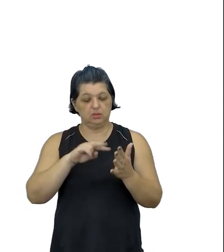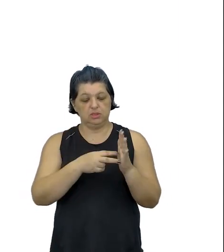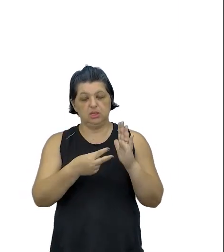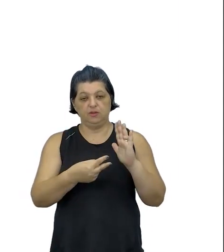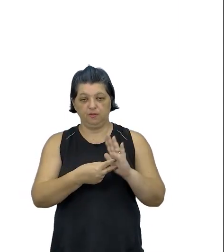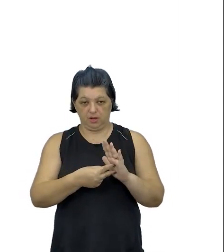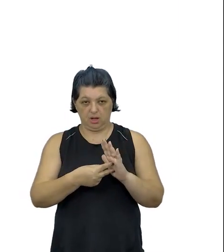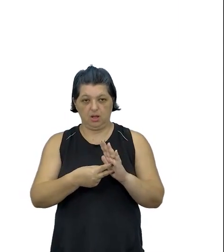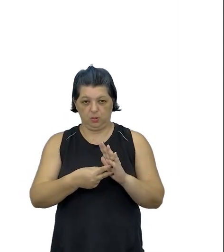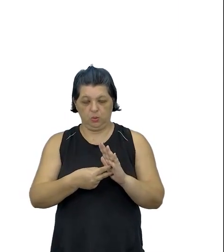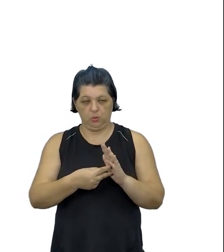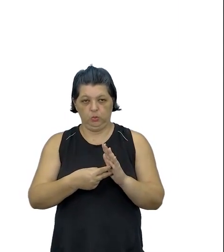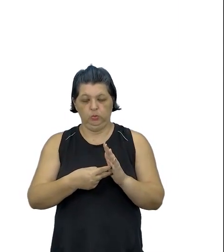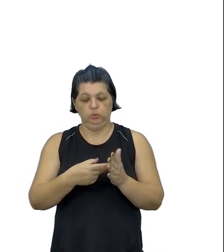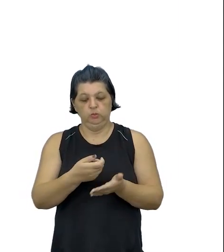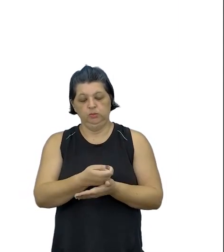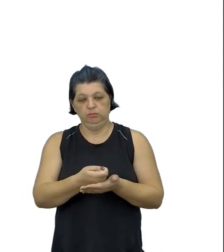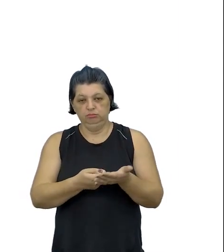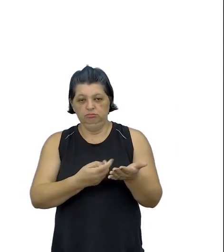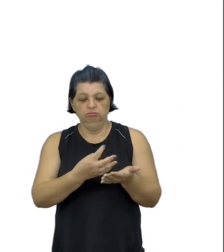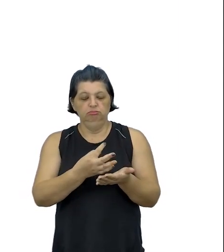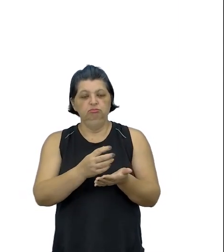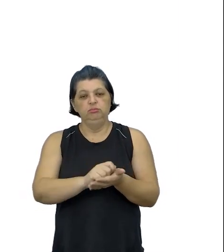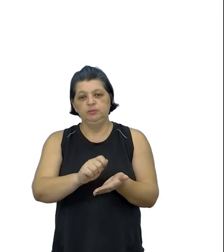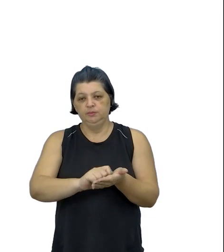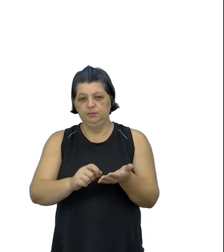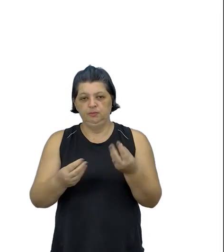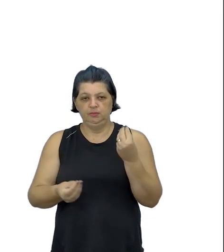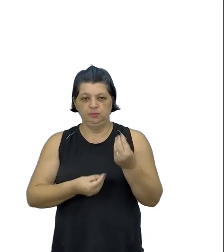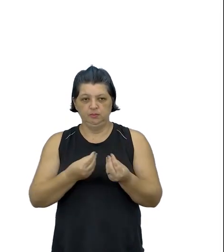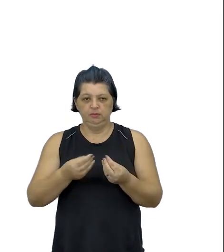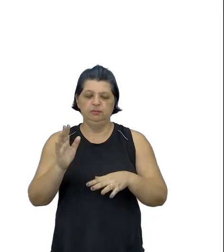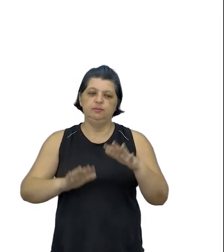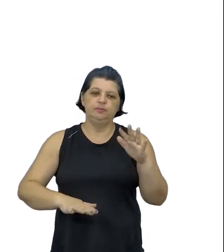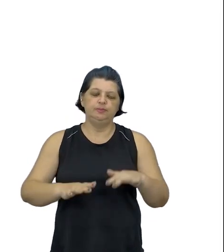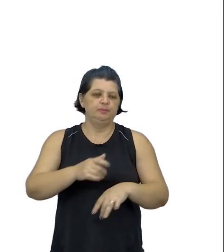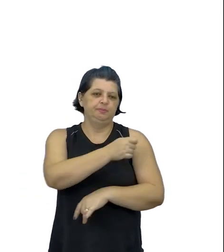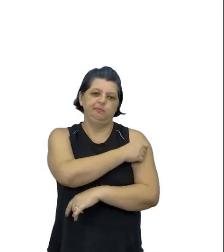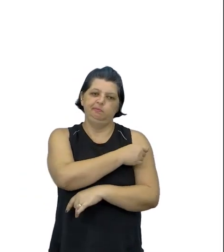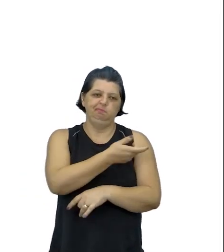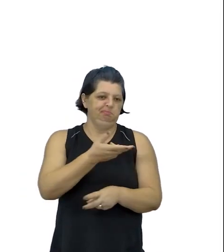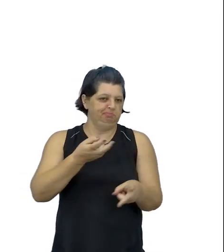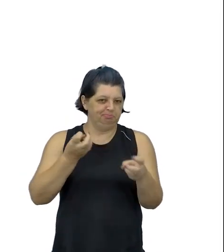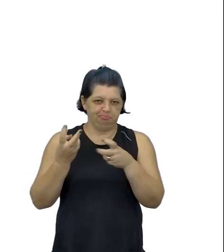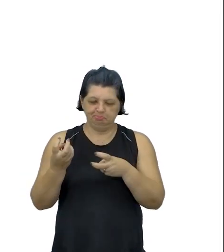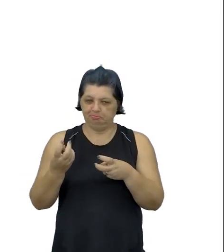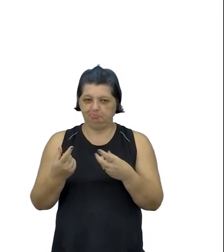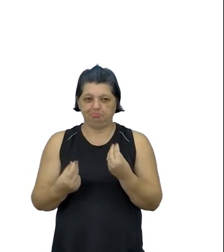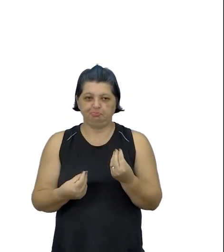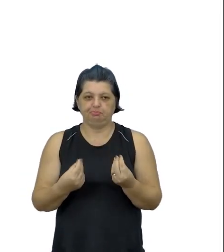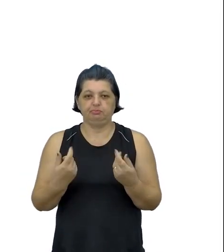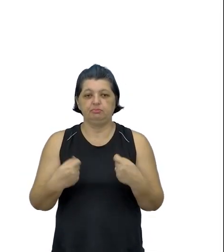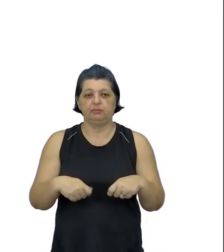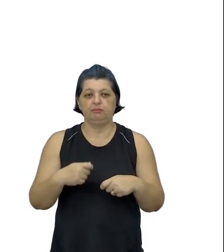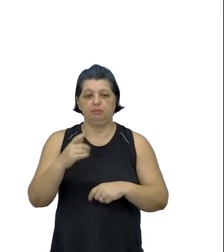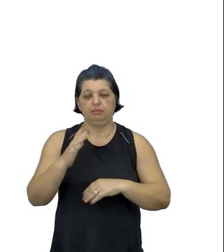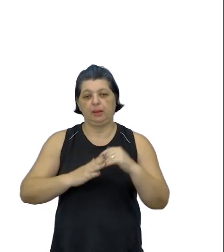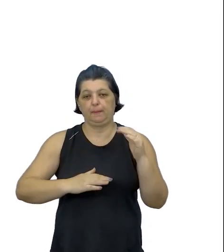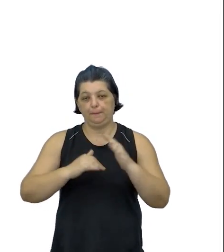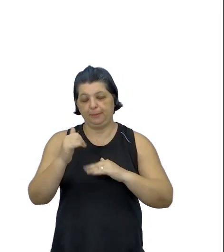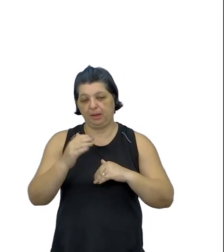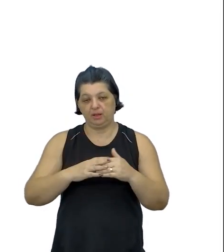leitor, pois os estudantes muitas vezes não compreendem a real necessidade da prática